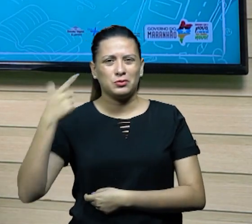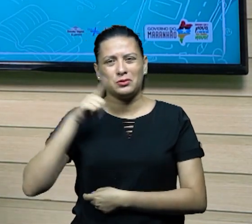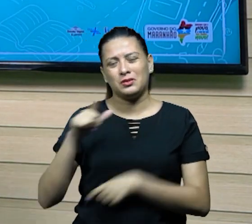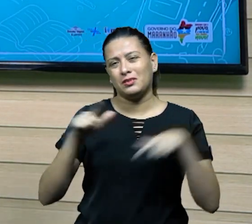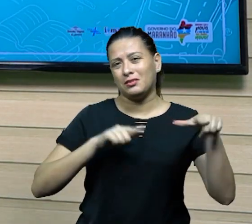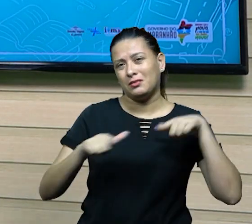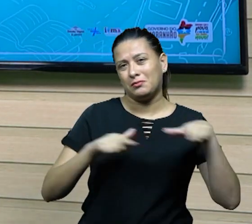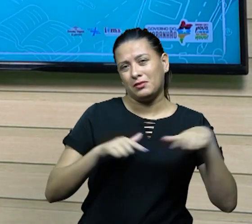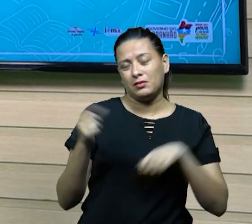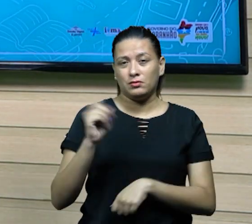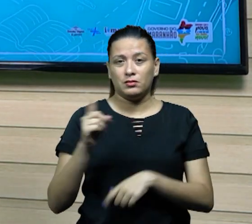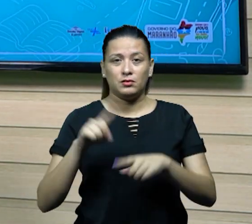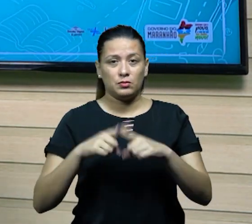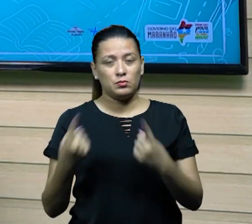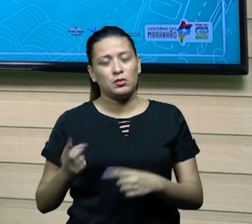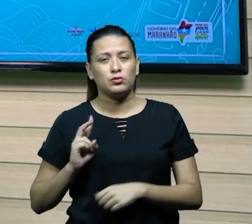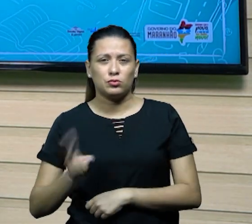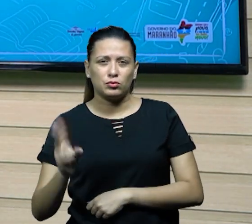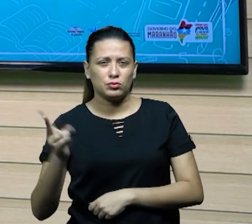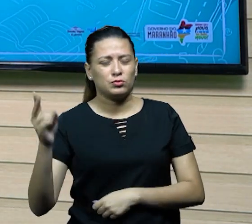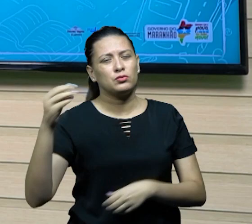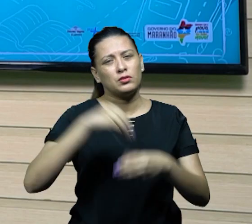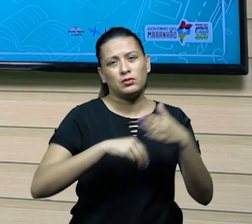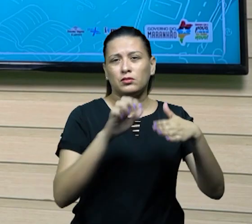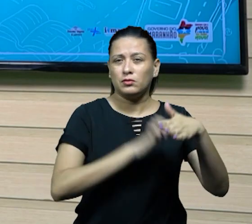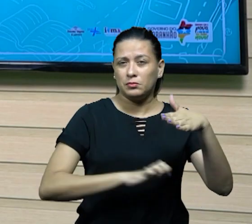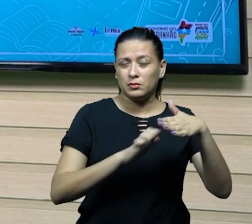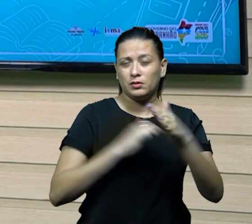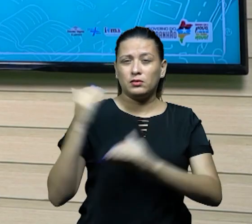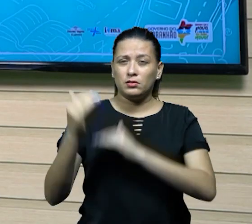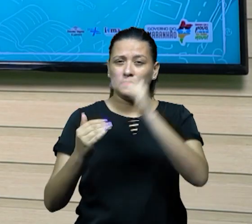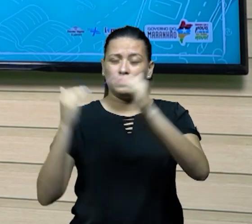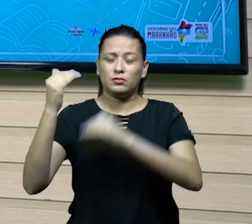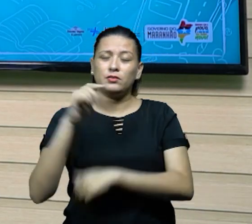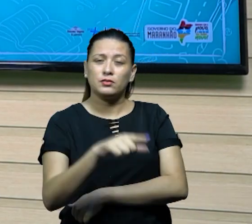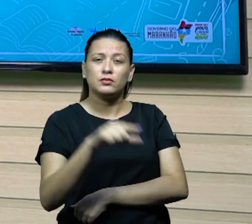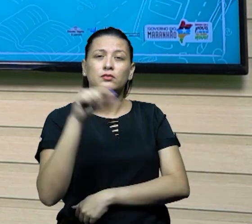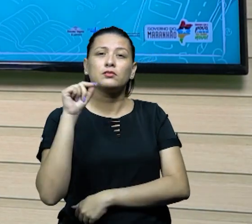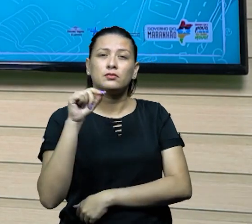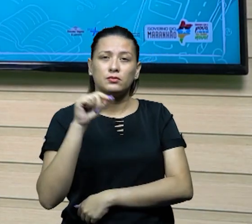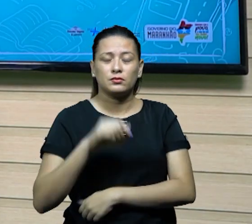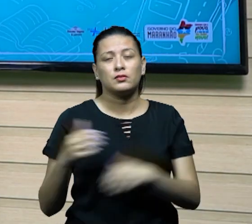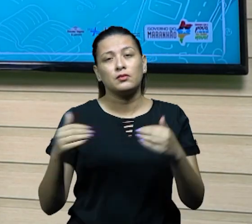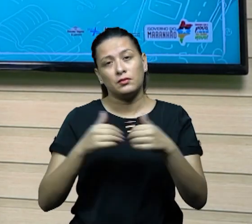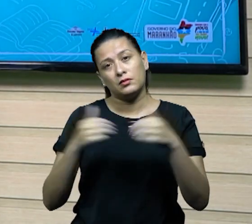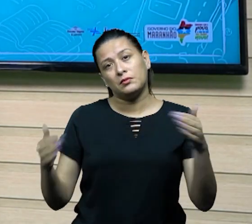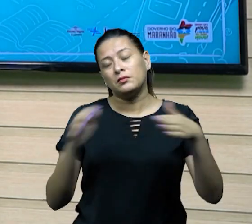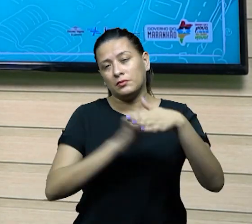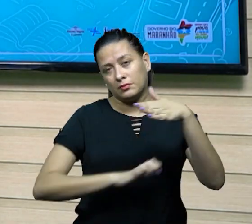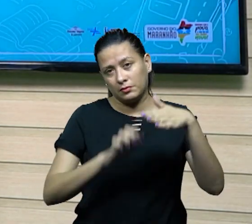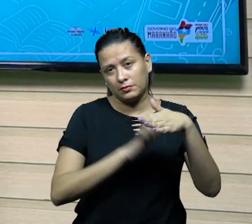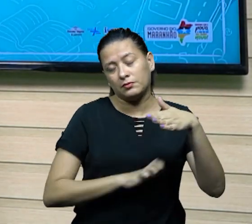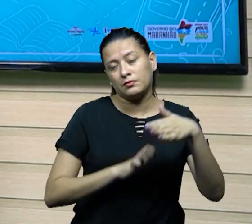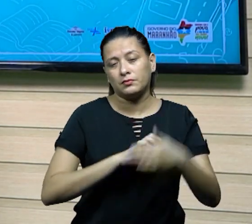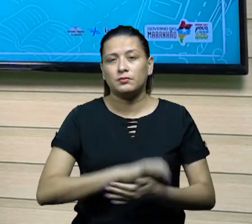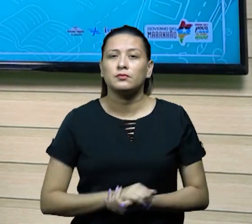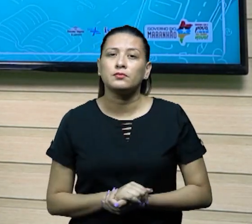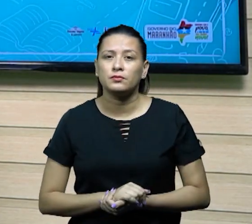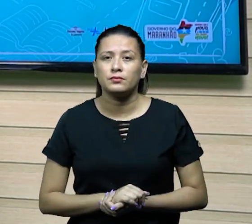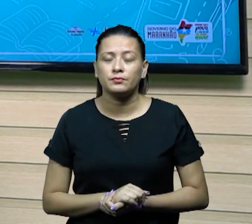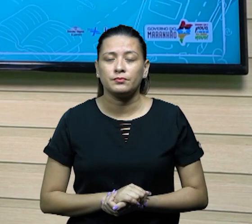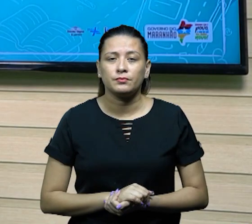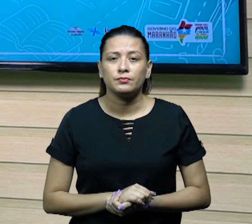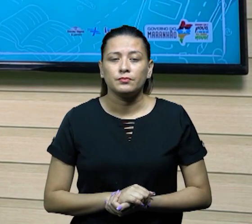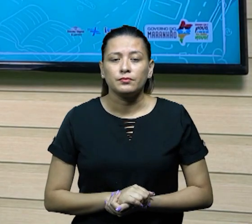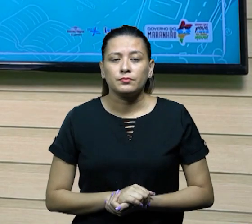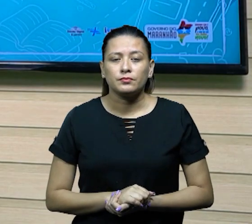você se destacar, é de você um dia abrir seu próprio negócio e não deixar esse negócio falir. Existe um vídeo no